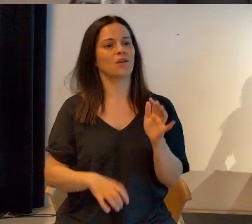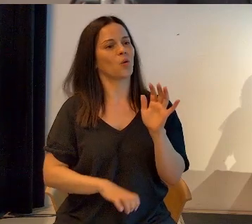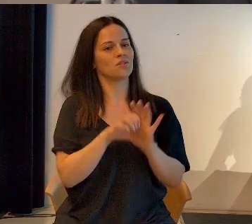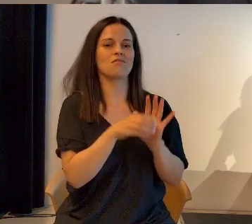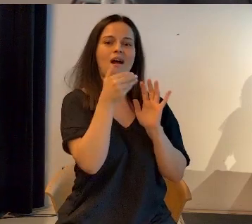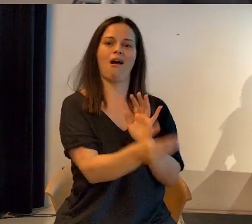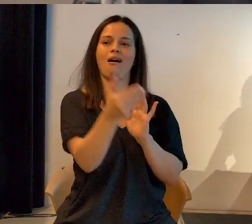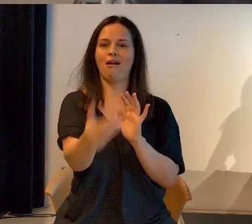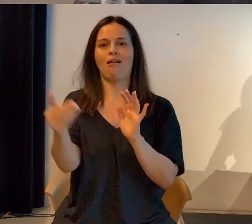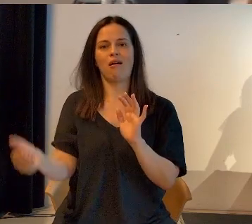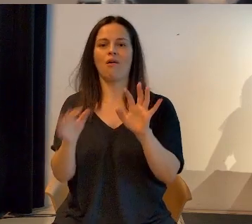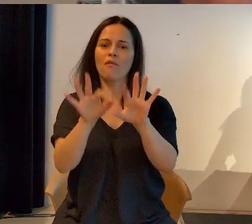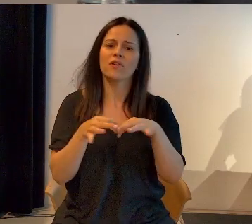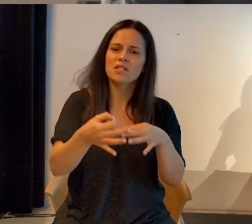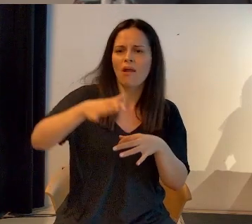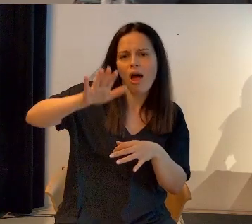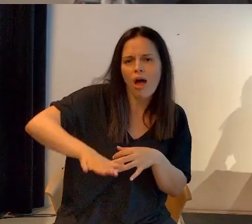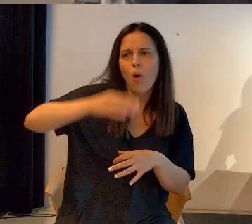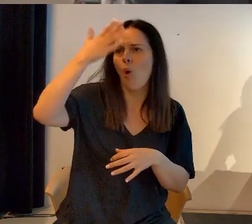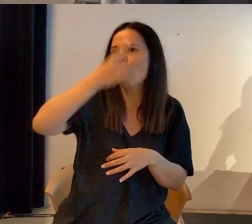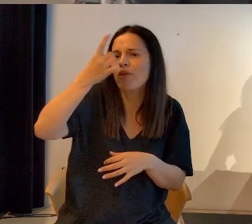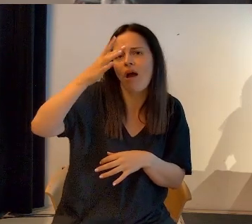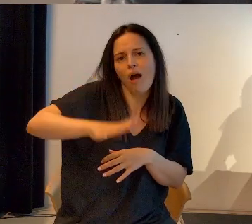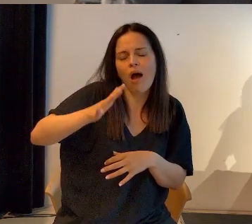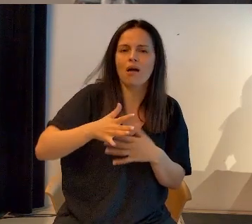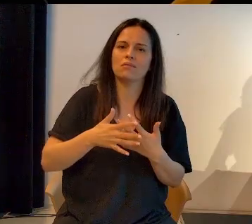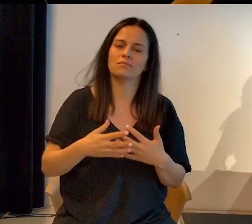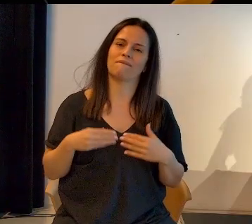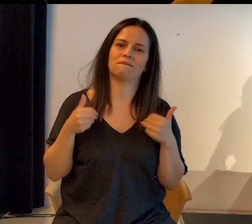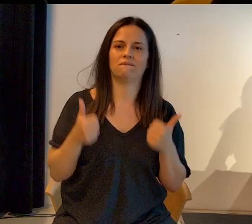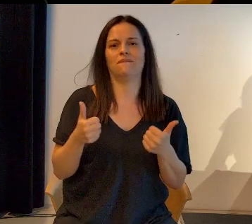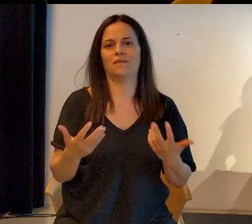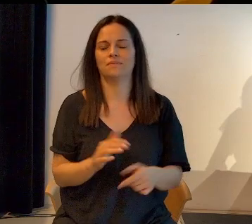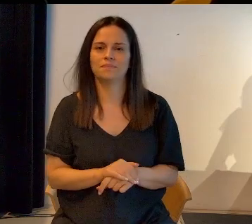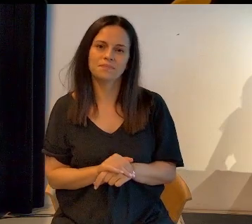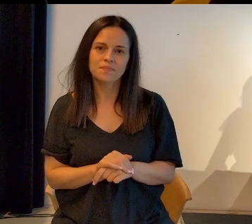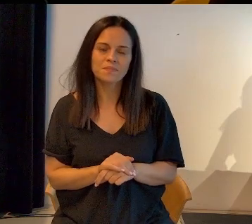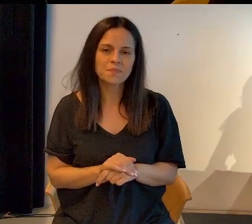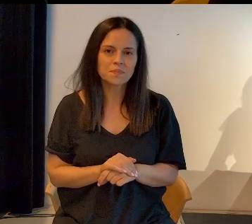um fim de semana, ou mesmo um dia, um fim de semana, muito agradável.